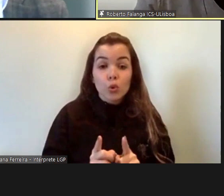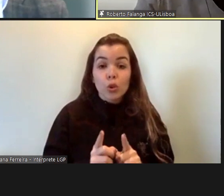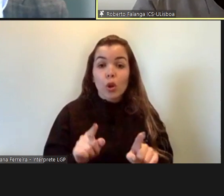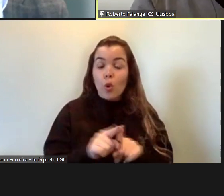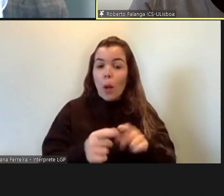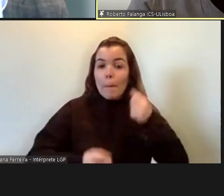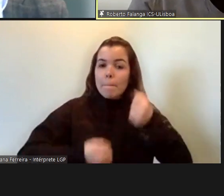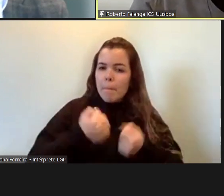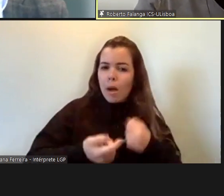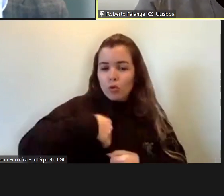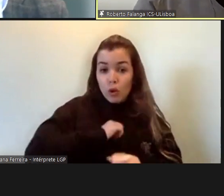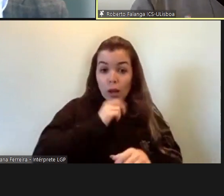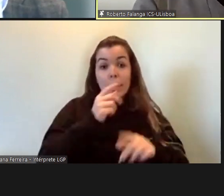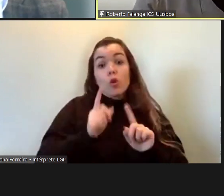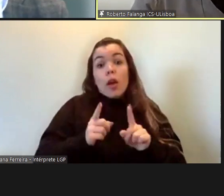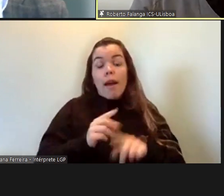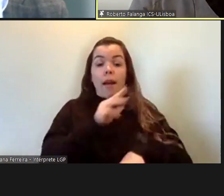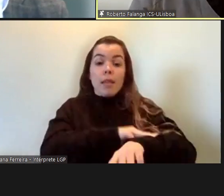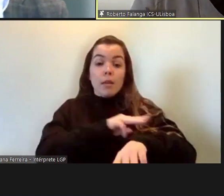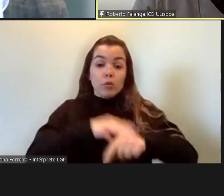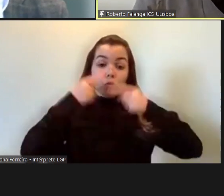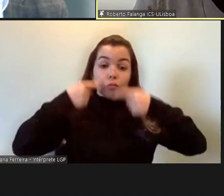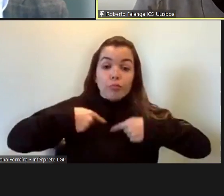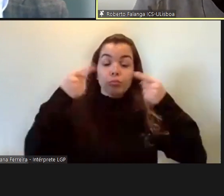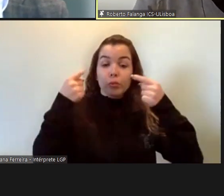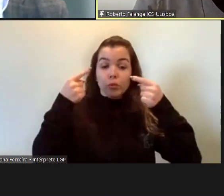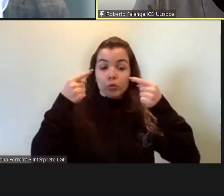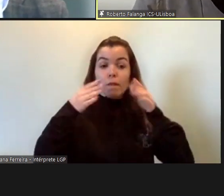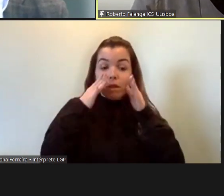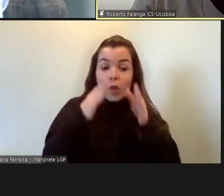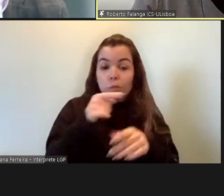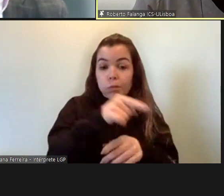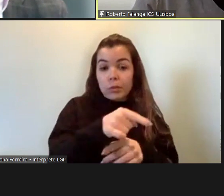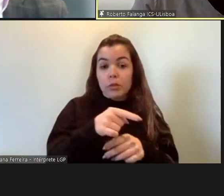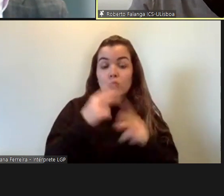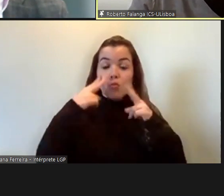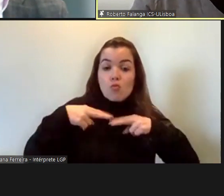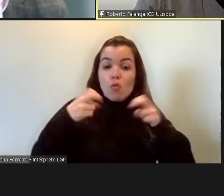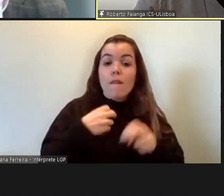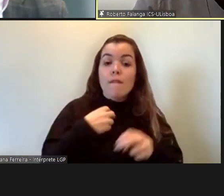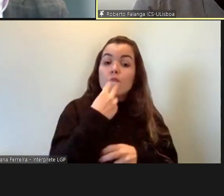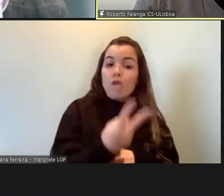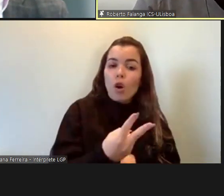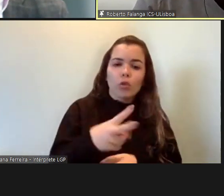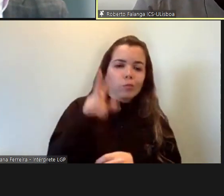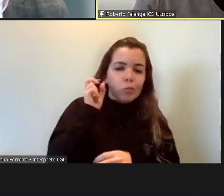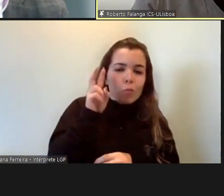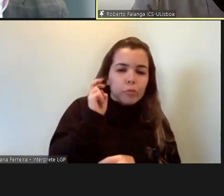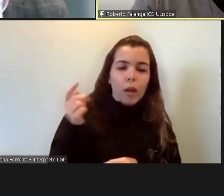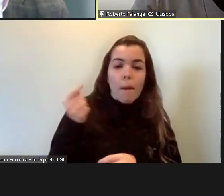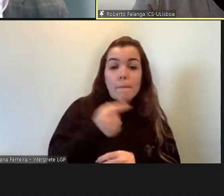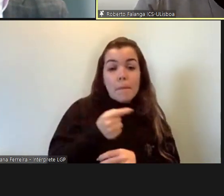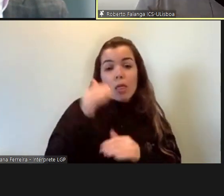a nossa administração pública para ir ao encontro destas vozes que são menos ouvidas ou